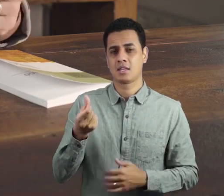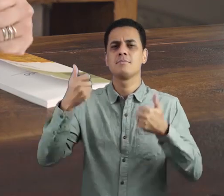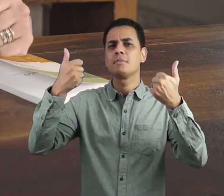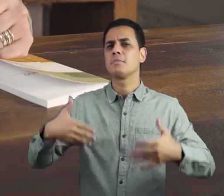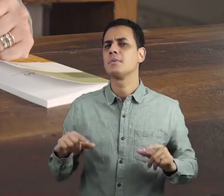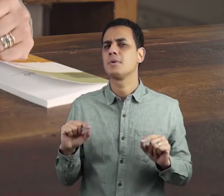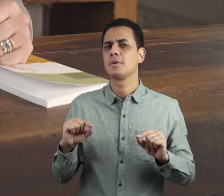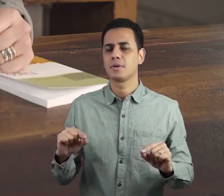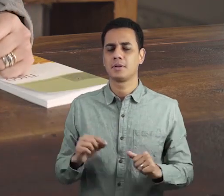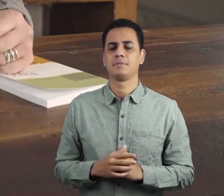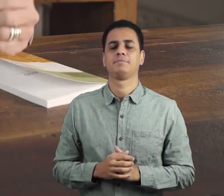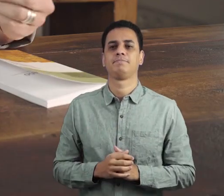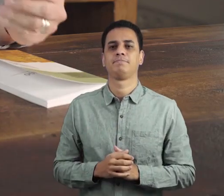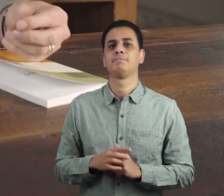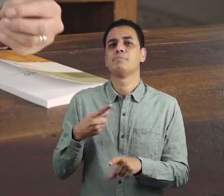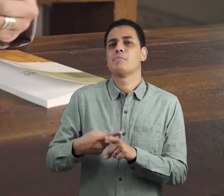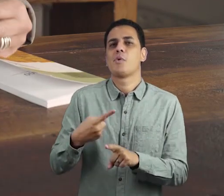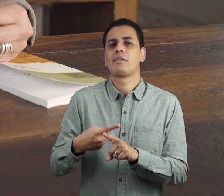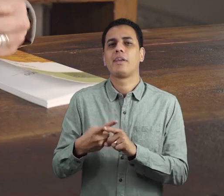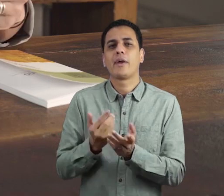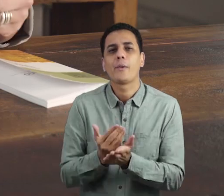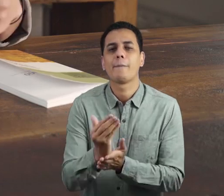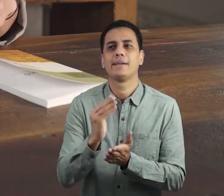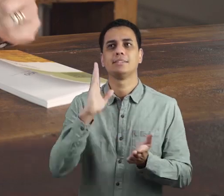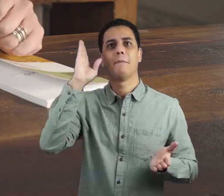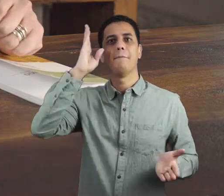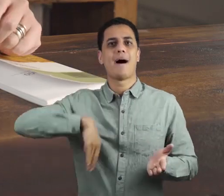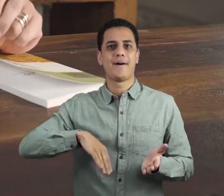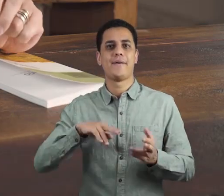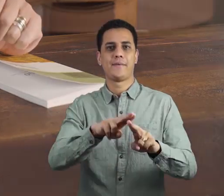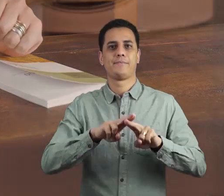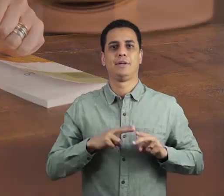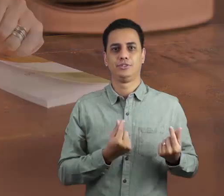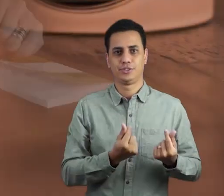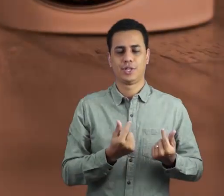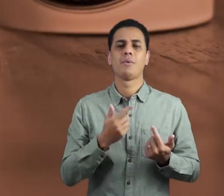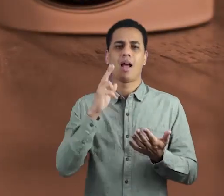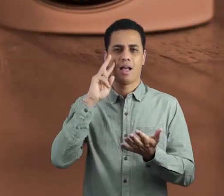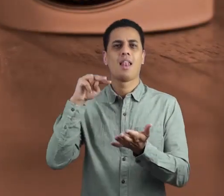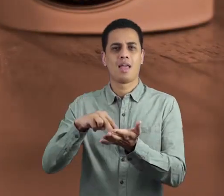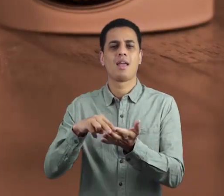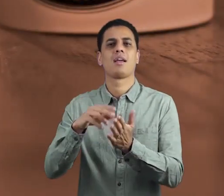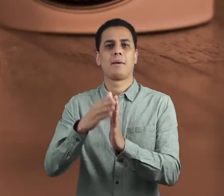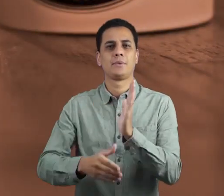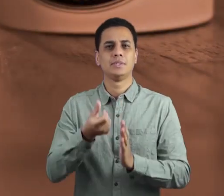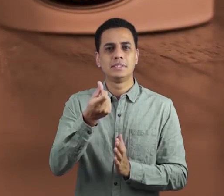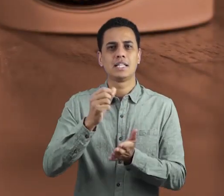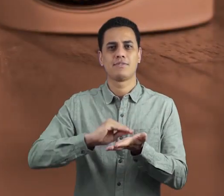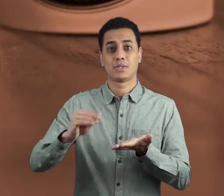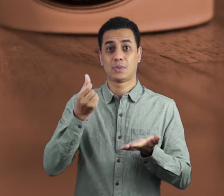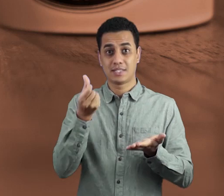capítulo 6 da primeira carta a Timóteo. Nós vamos ler o 6 ao 9, depois o 17 em diante. Diz assim: de